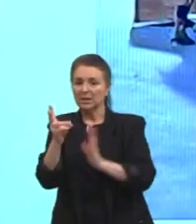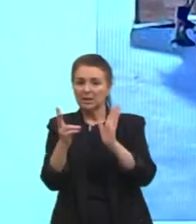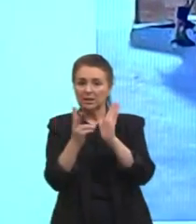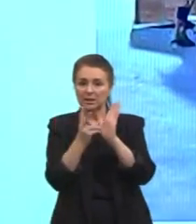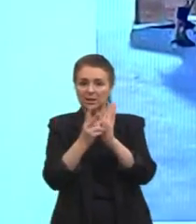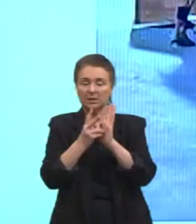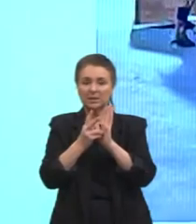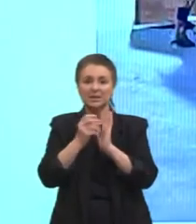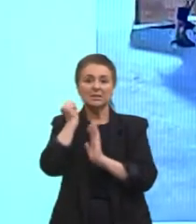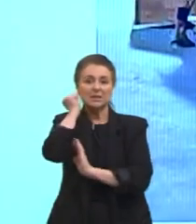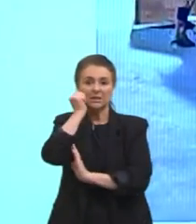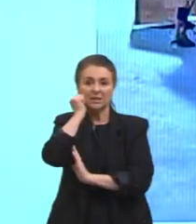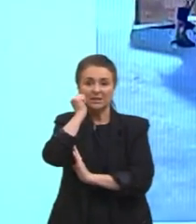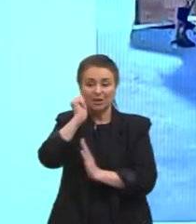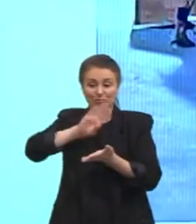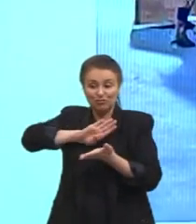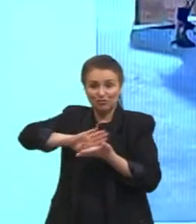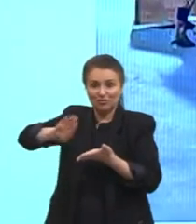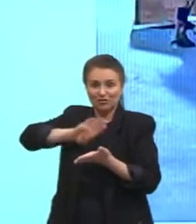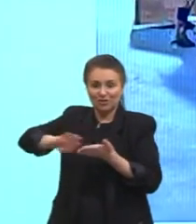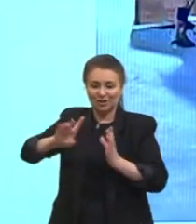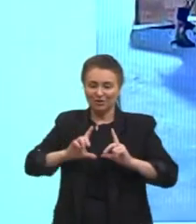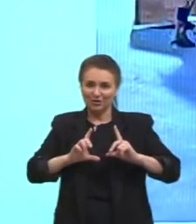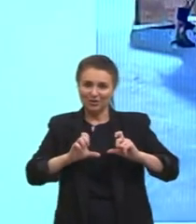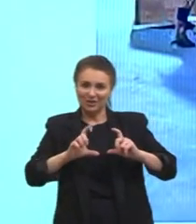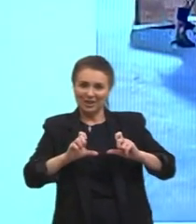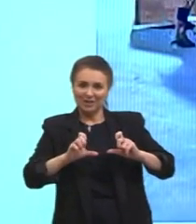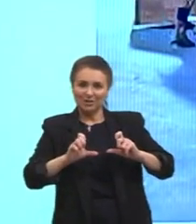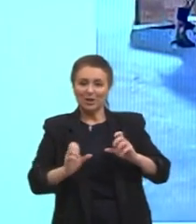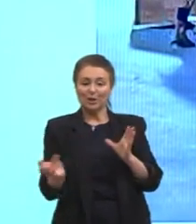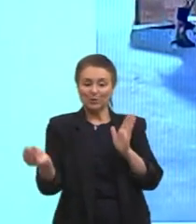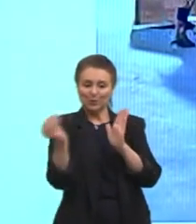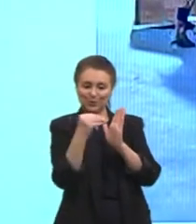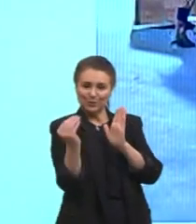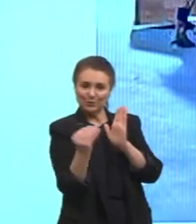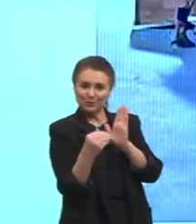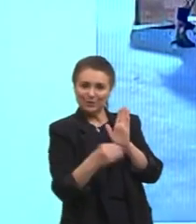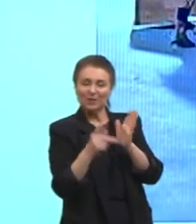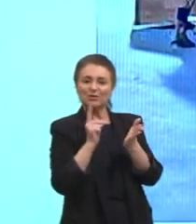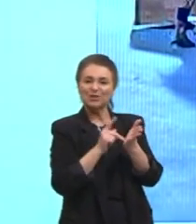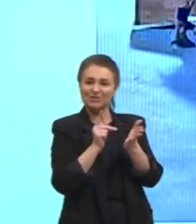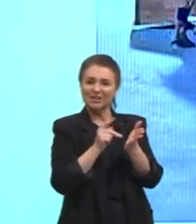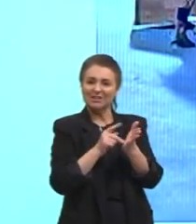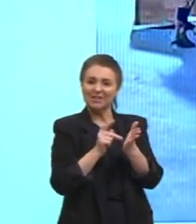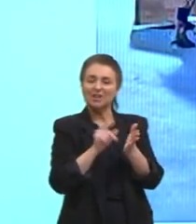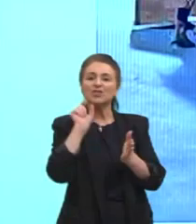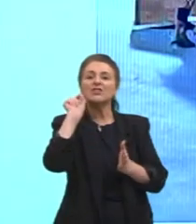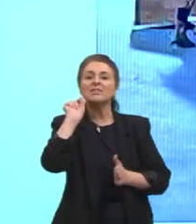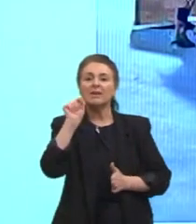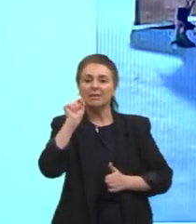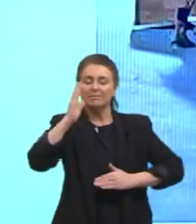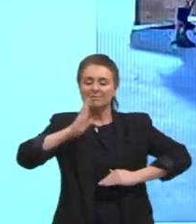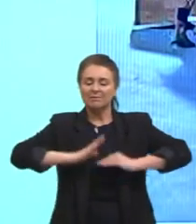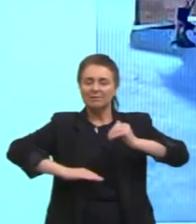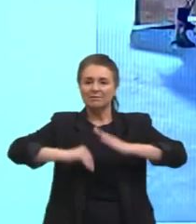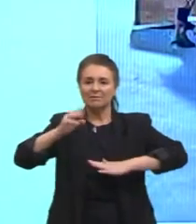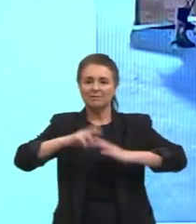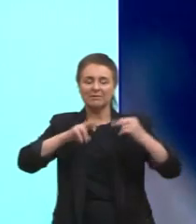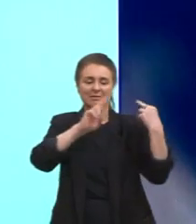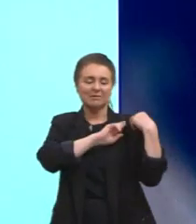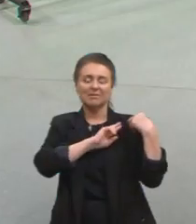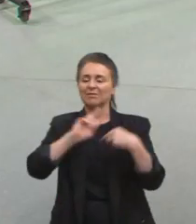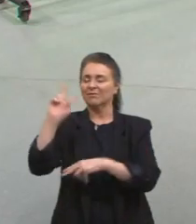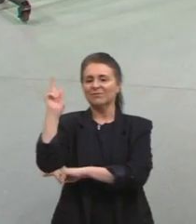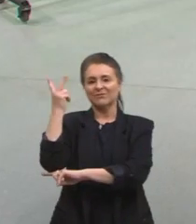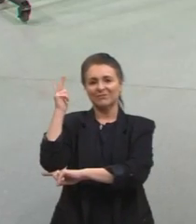negros retiram esses retratos e colocam então no lugar de fato retrato de quem construiu essa história né Luana